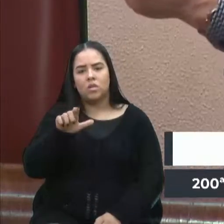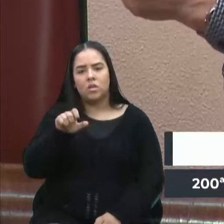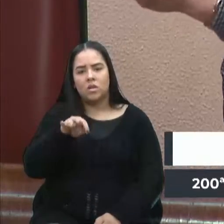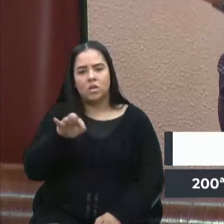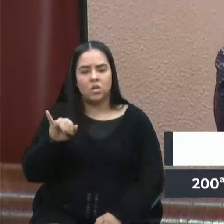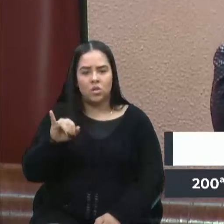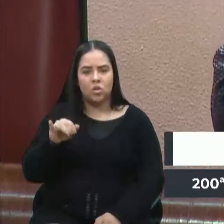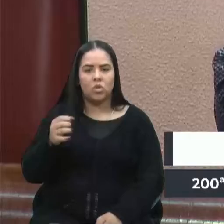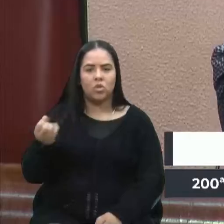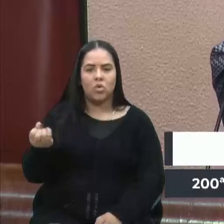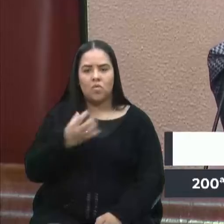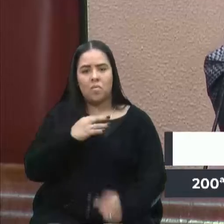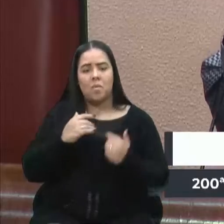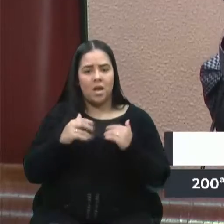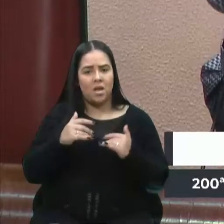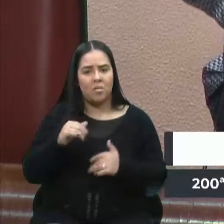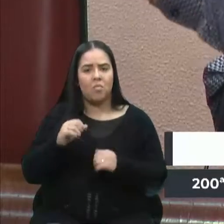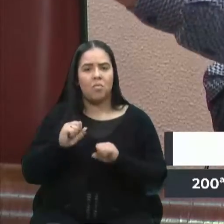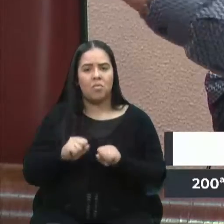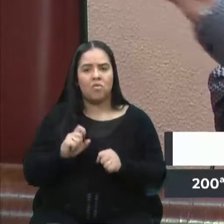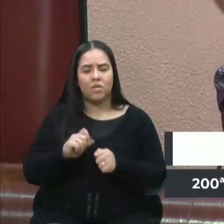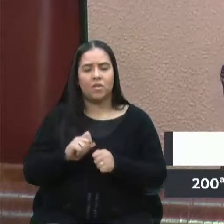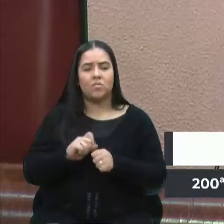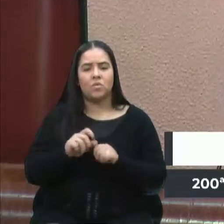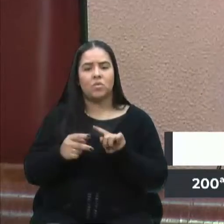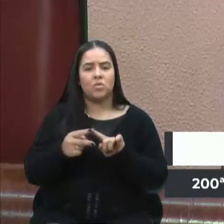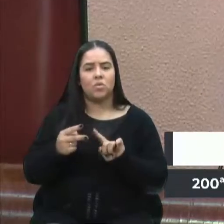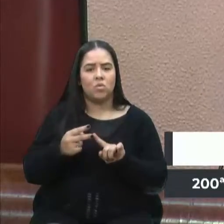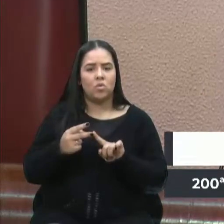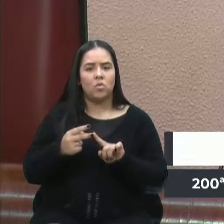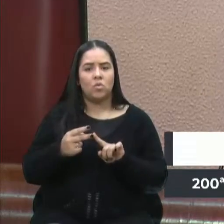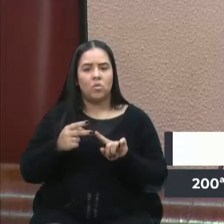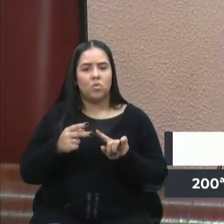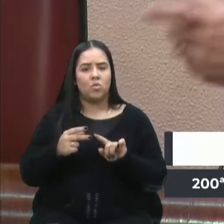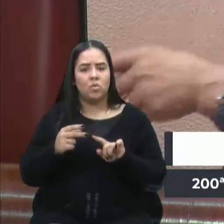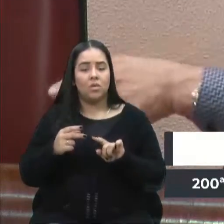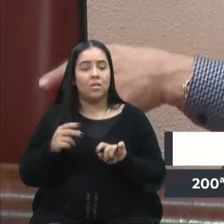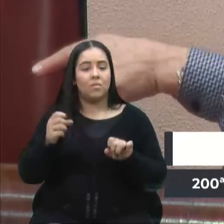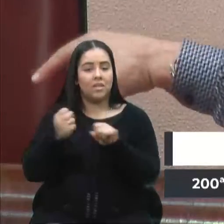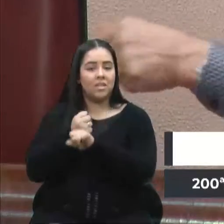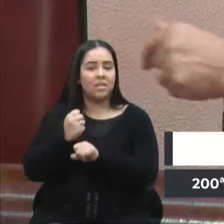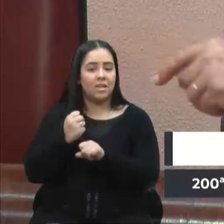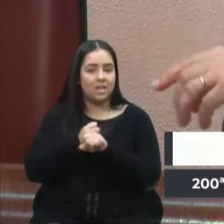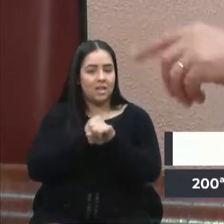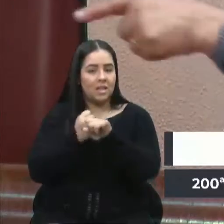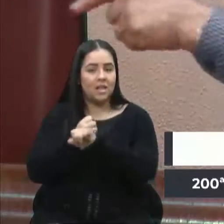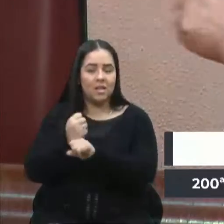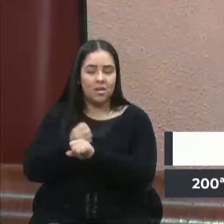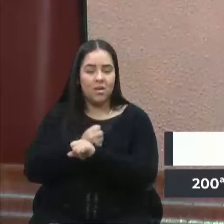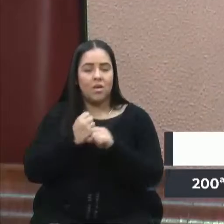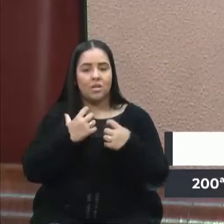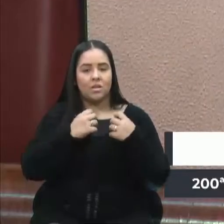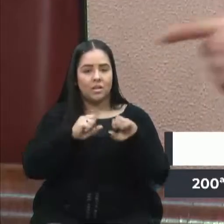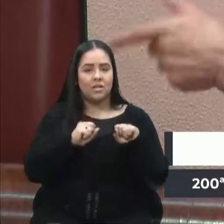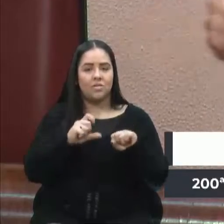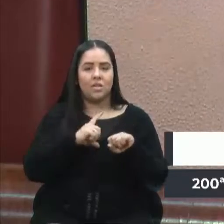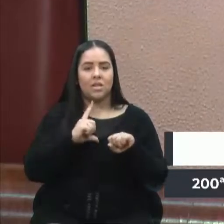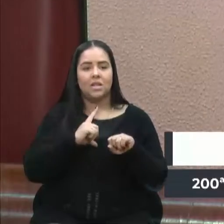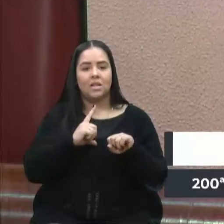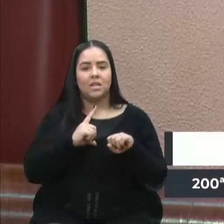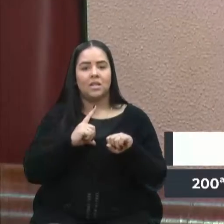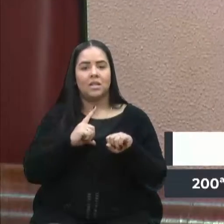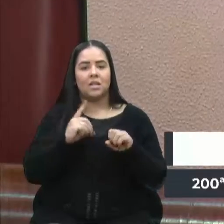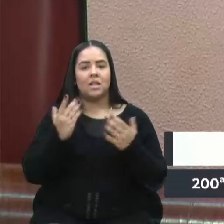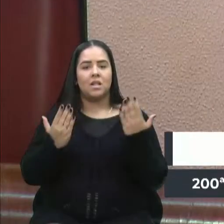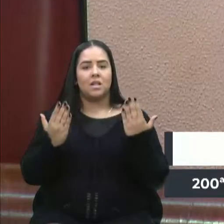ali para o final do ano, pode ser feita uma segunda parte pela Secretaria de Obras. Essa parte vai ser licitada e deve